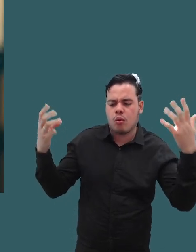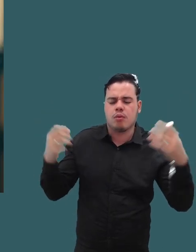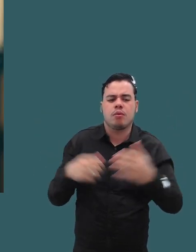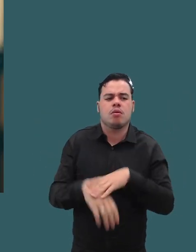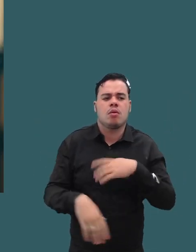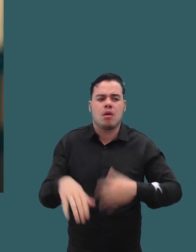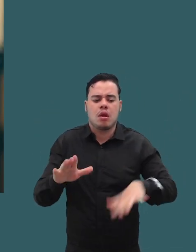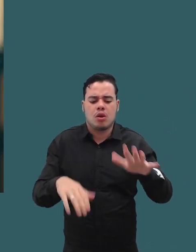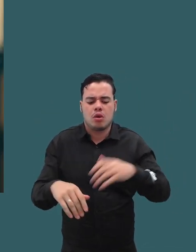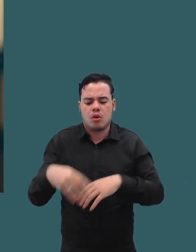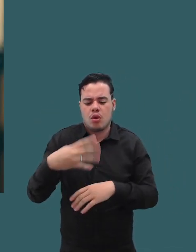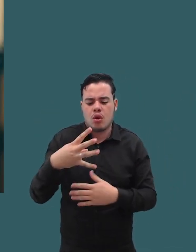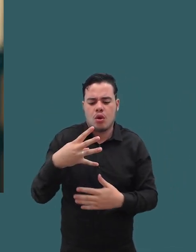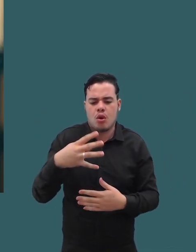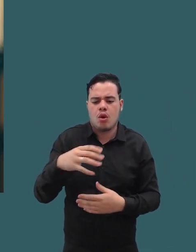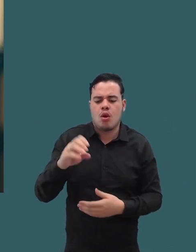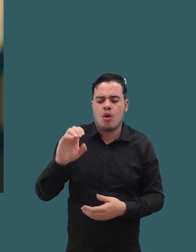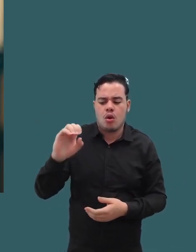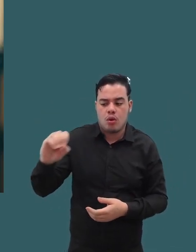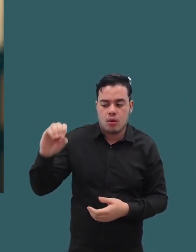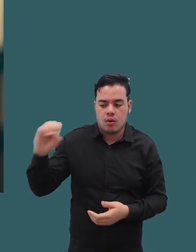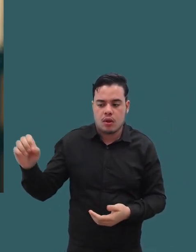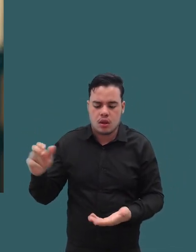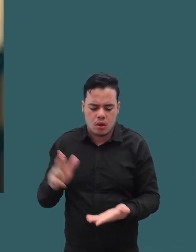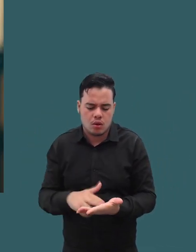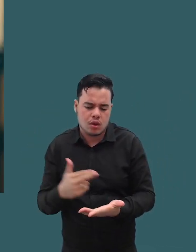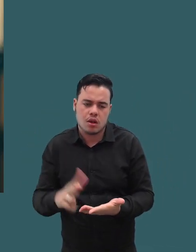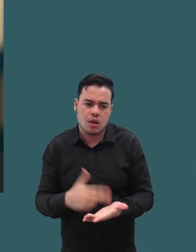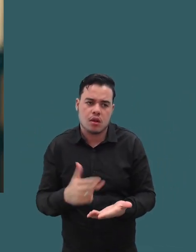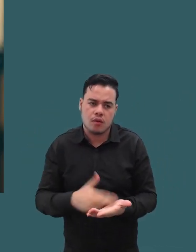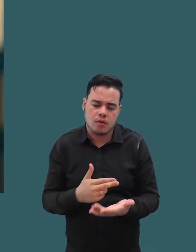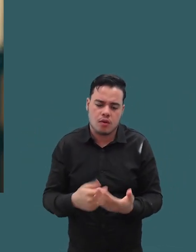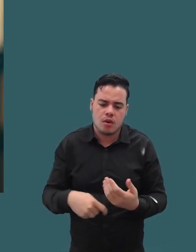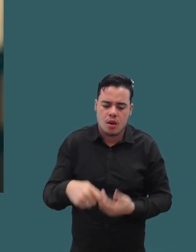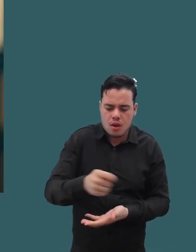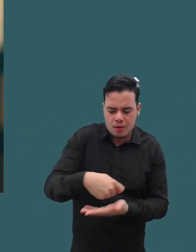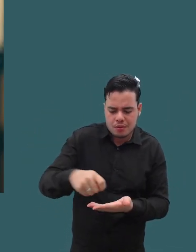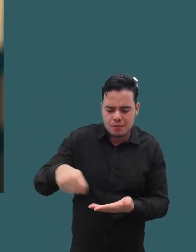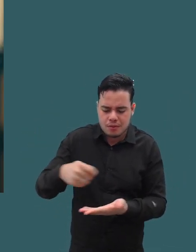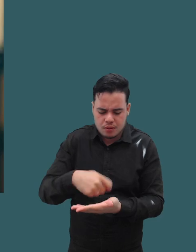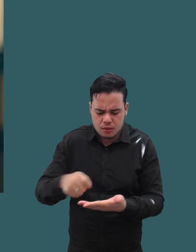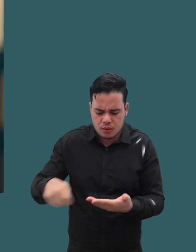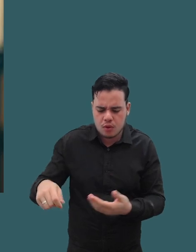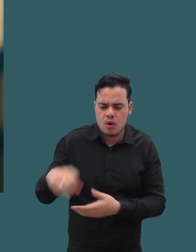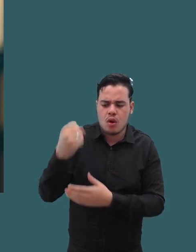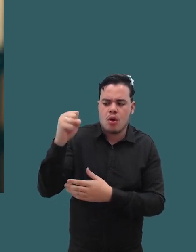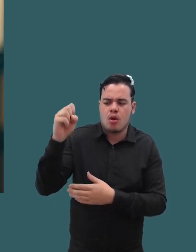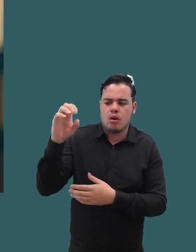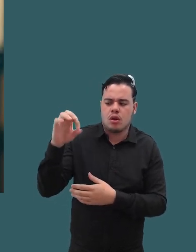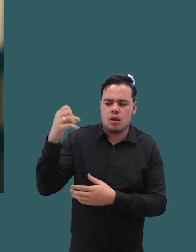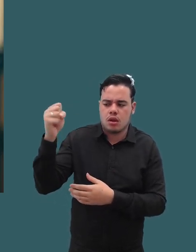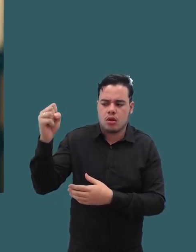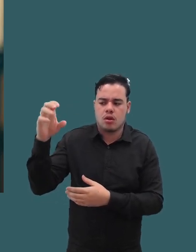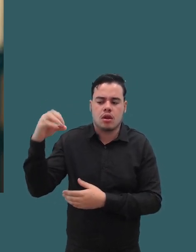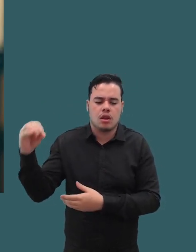de 400 livros e e-books, escreveram 880 capítulos e orientaram